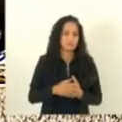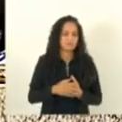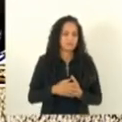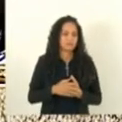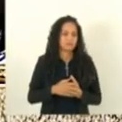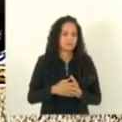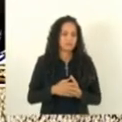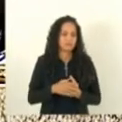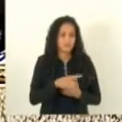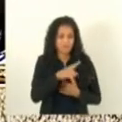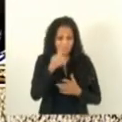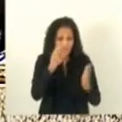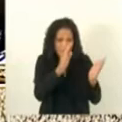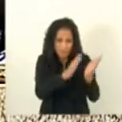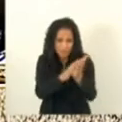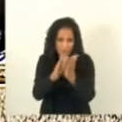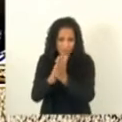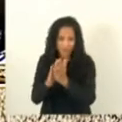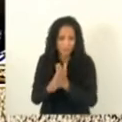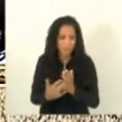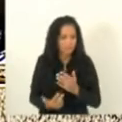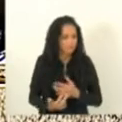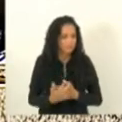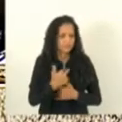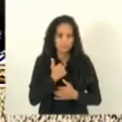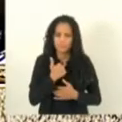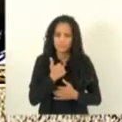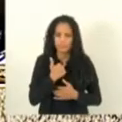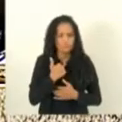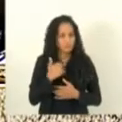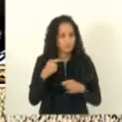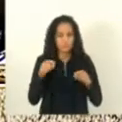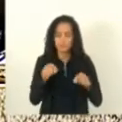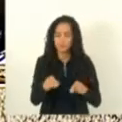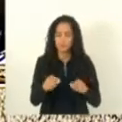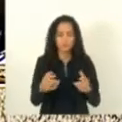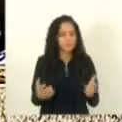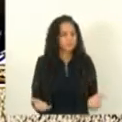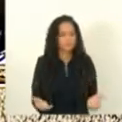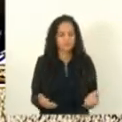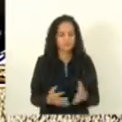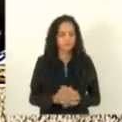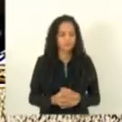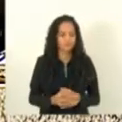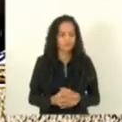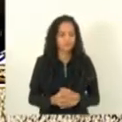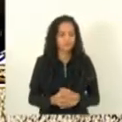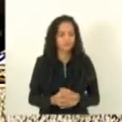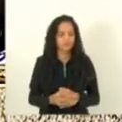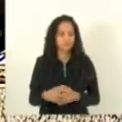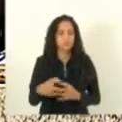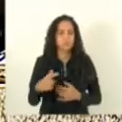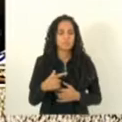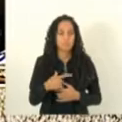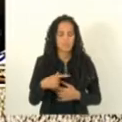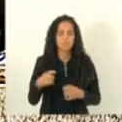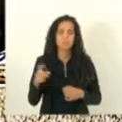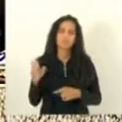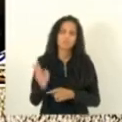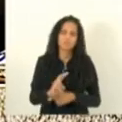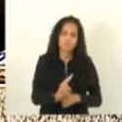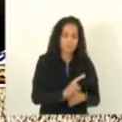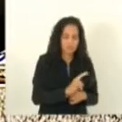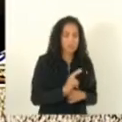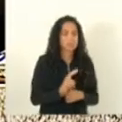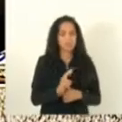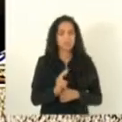bater palmas de forma alguma, deputado Sérgio Majeski, numa situação como essa. Temos sim de fiscalizar.